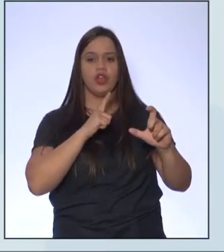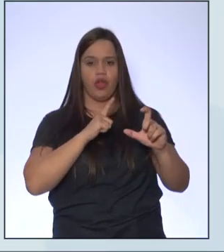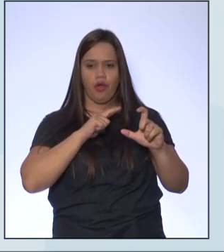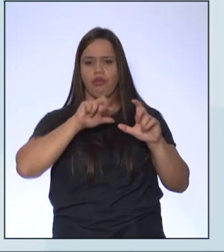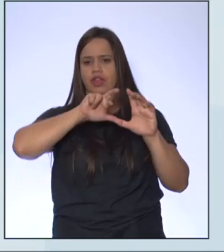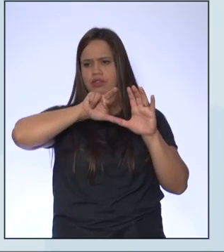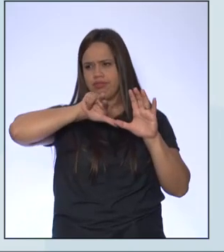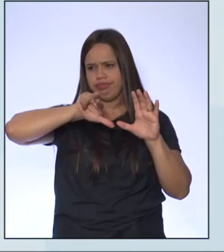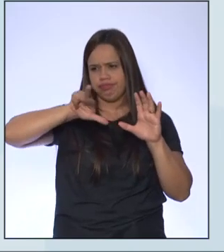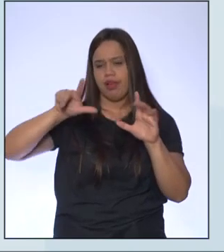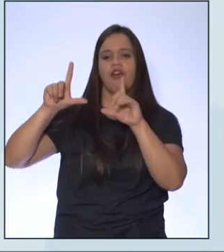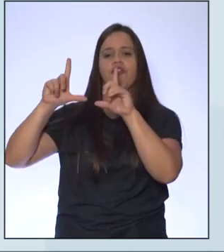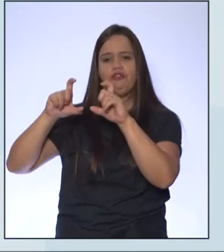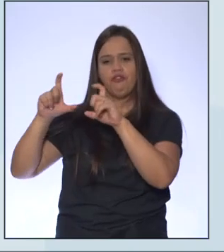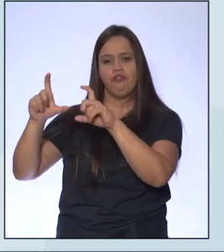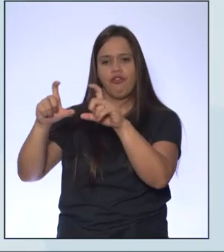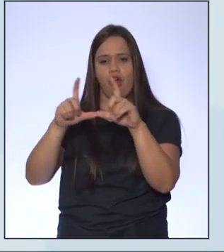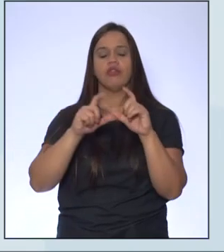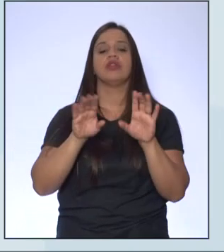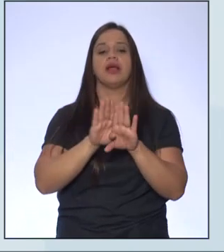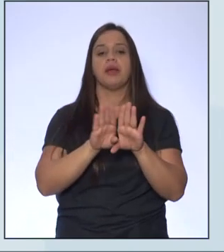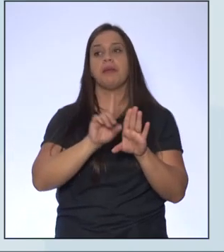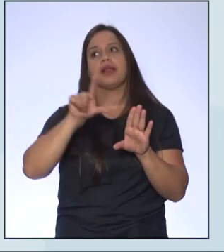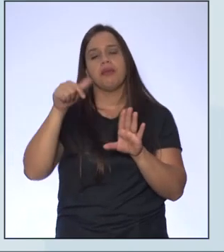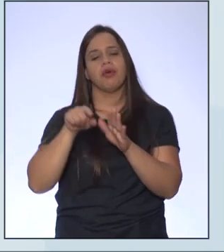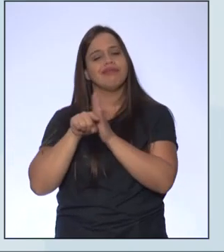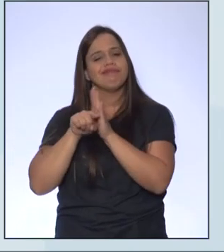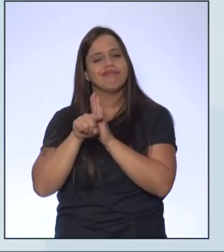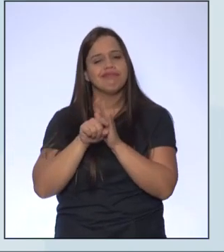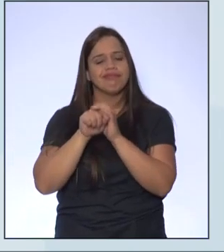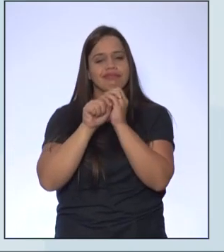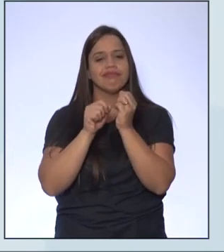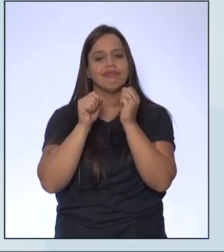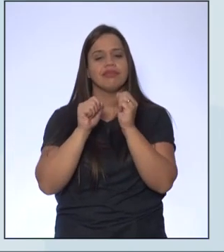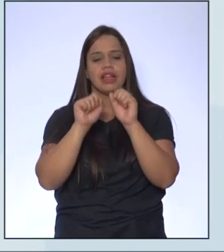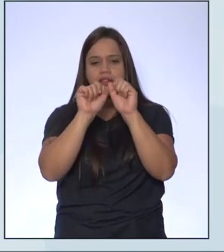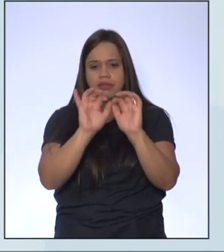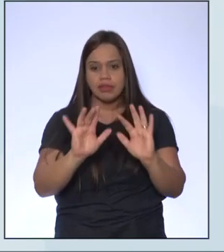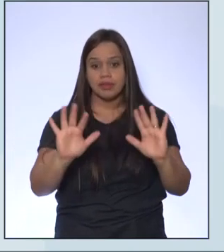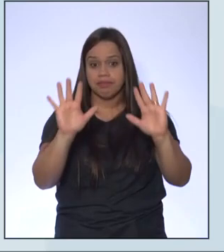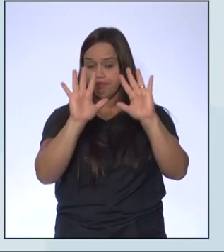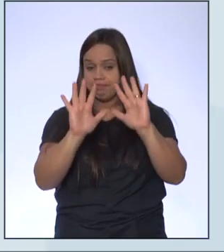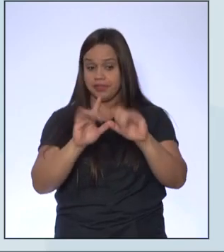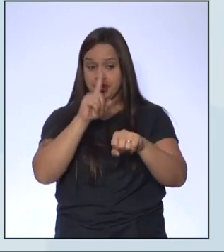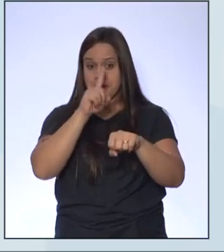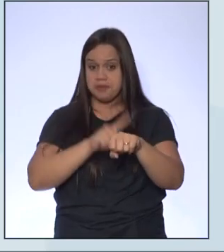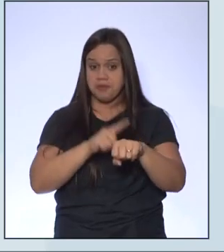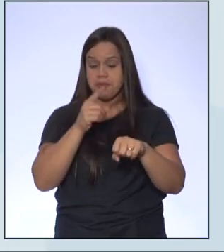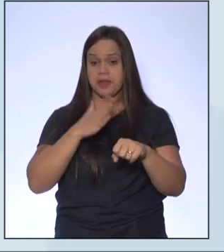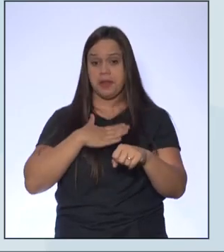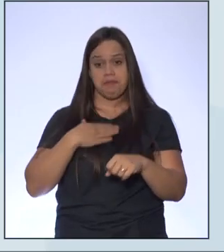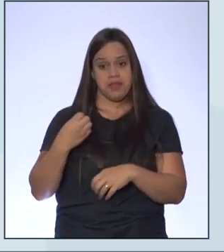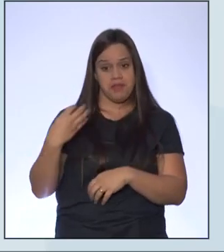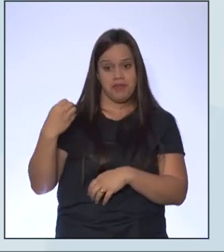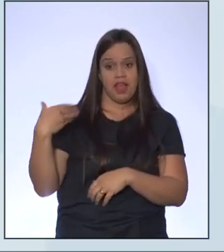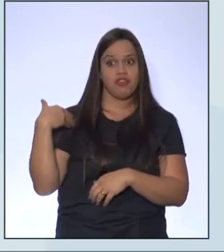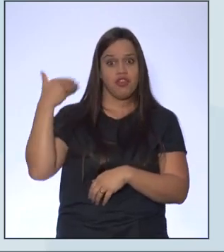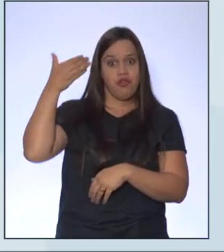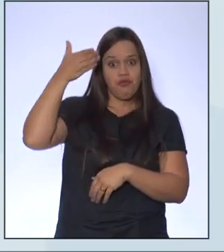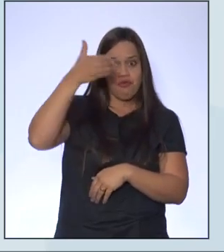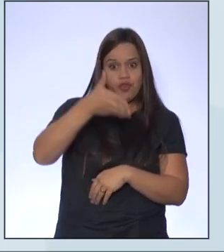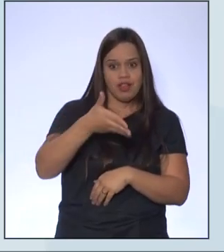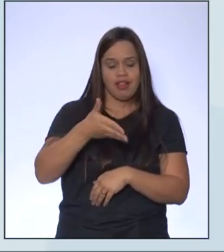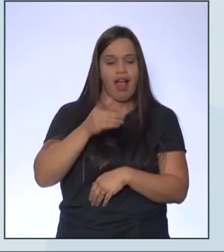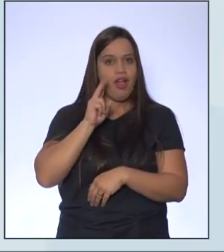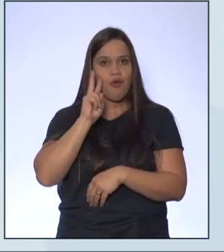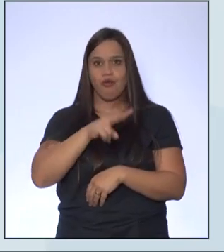para investigar um pouquinho mais essa paisagem que, naquele momento da minha viagem, tanto me marcou, tanto me